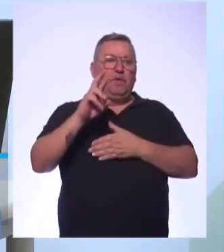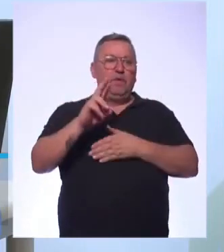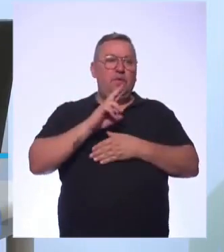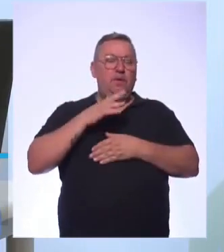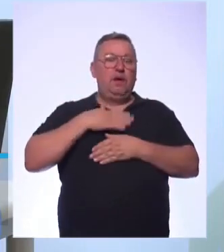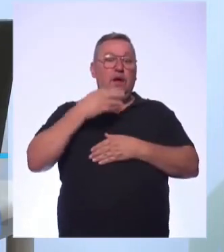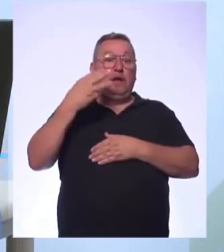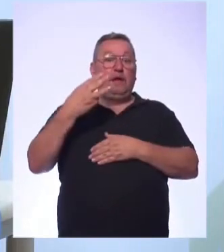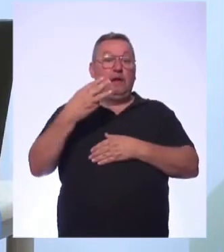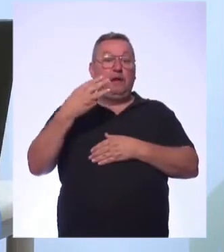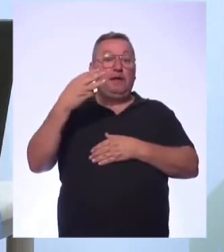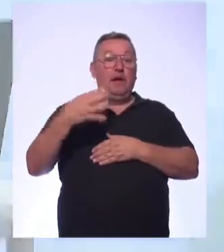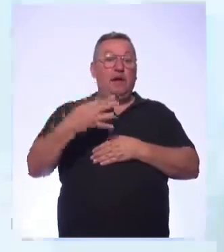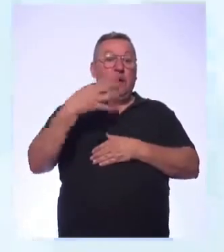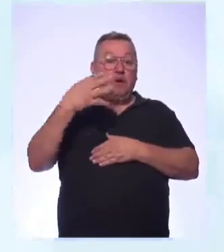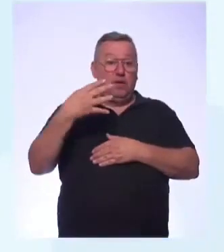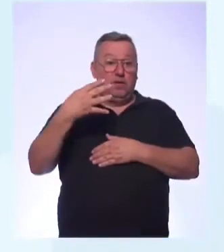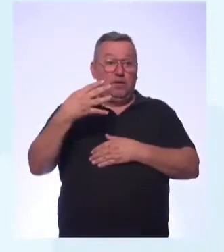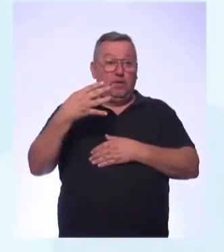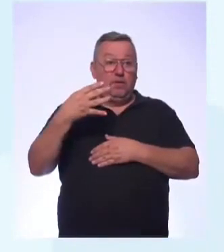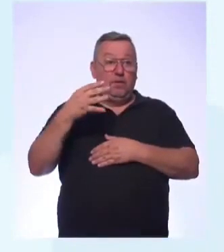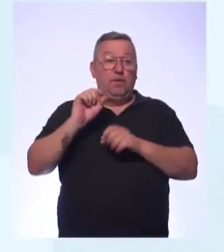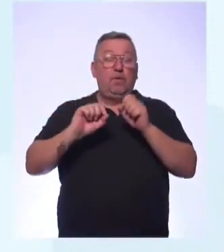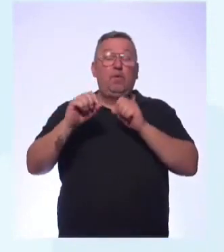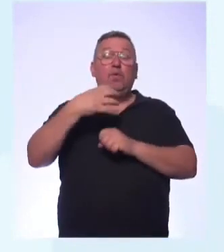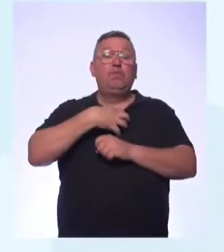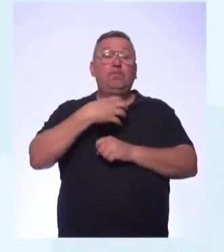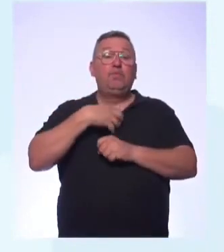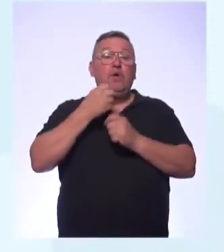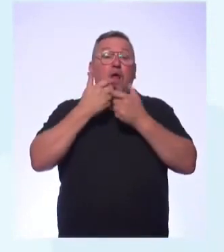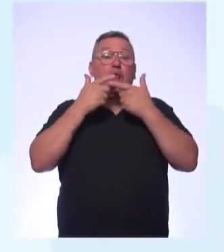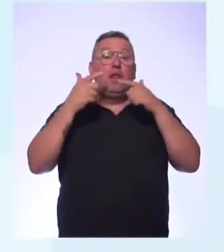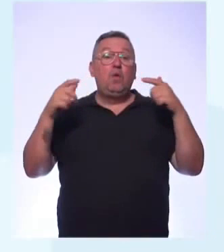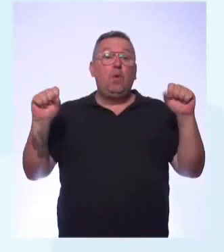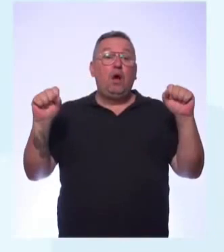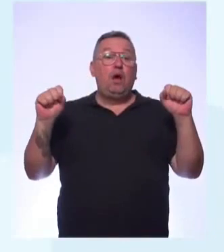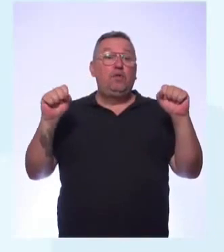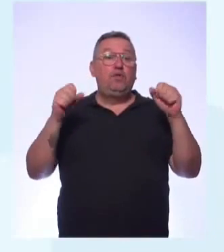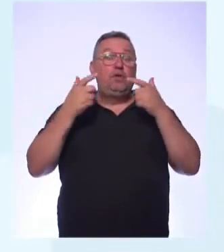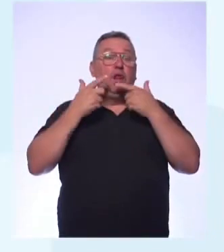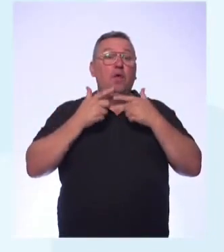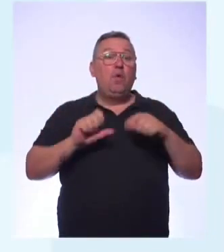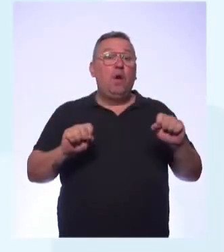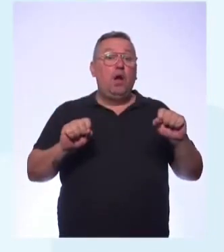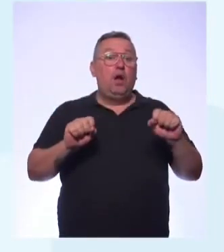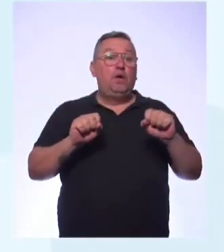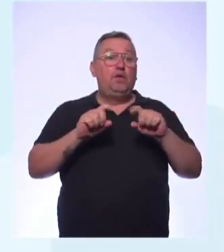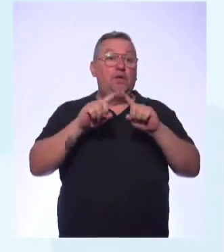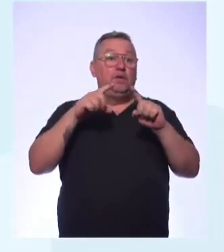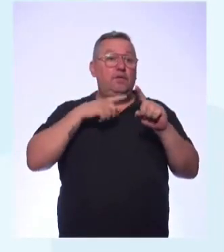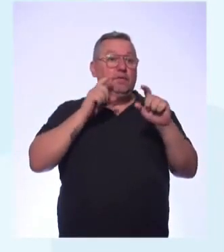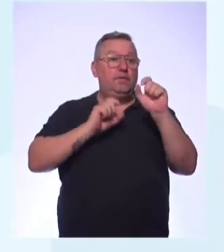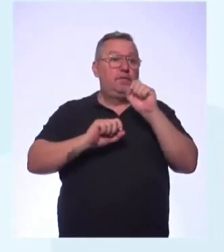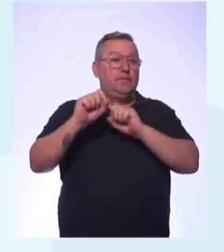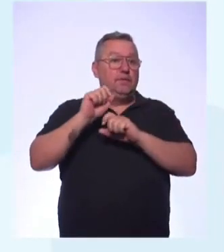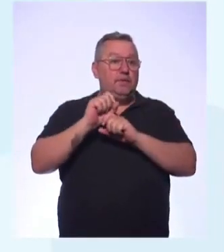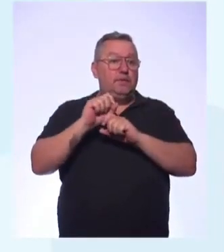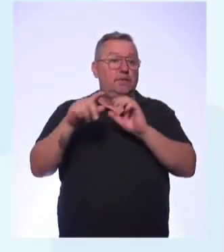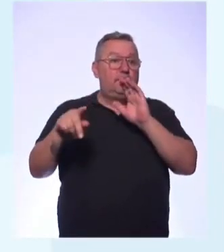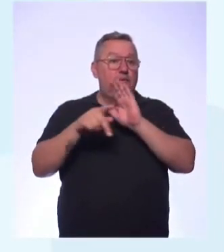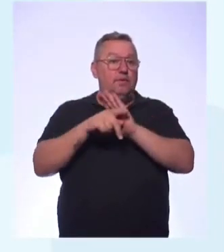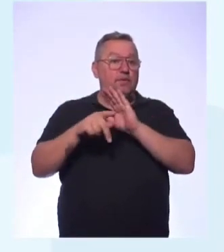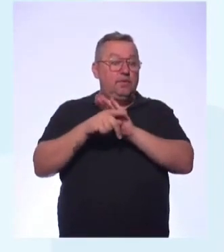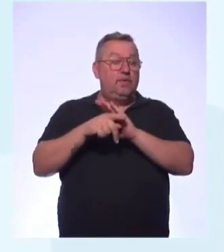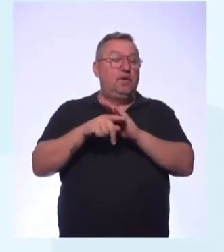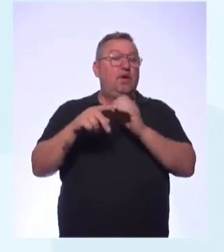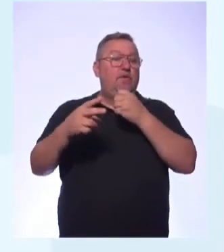a 3 e a 4. Que tipo de linguagem, essa vai ser fácil, a gente já falou bastante, predomina no gênero em estudo,